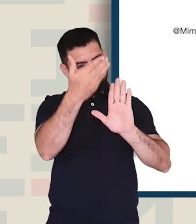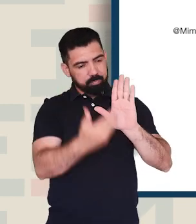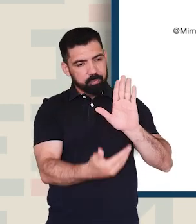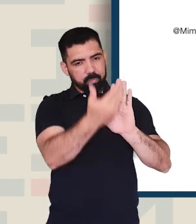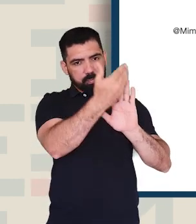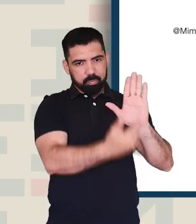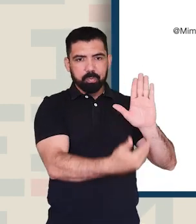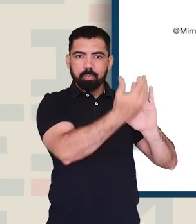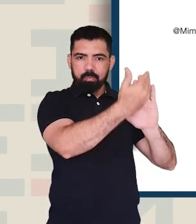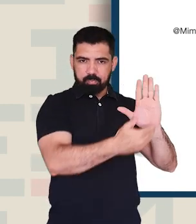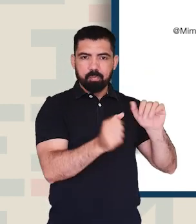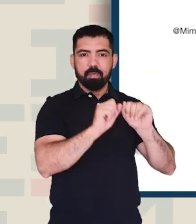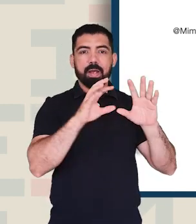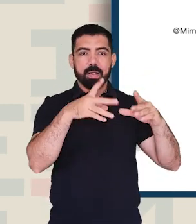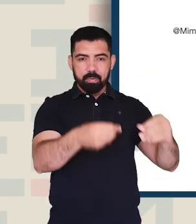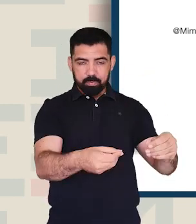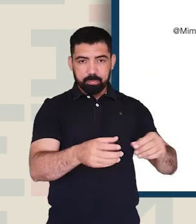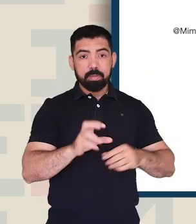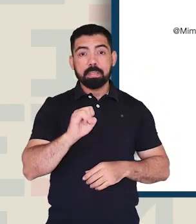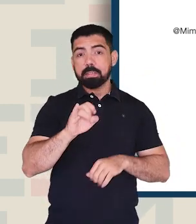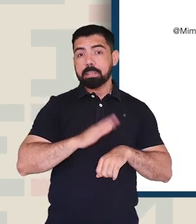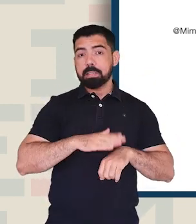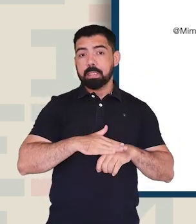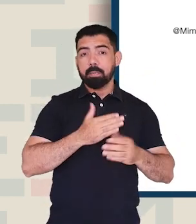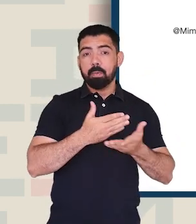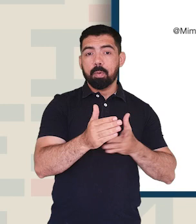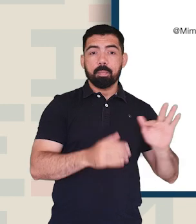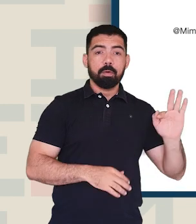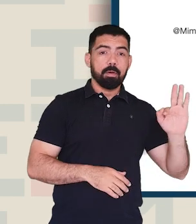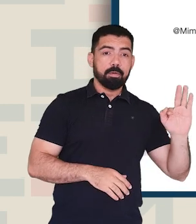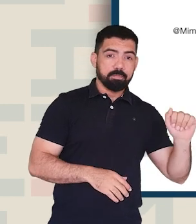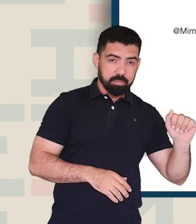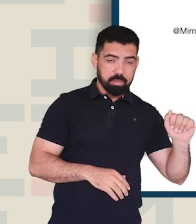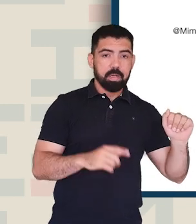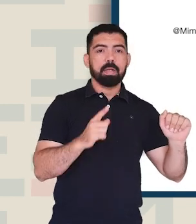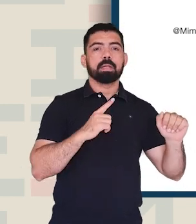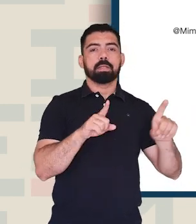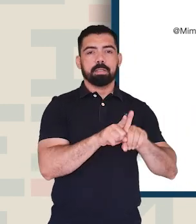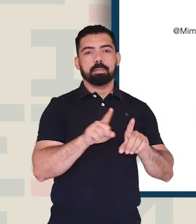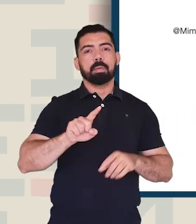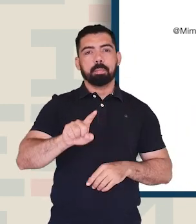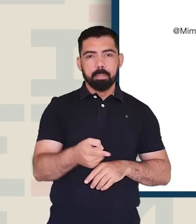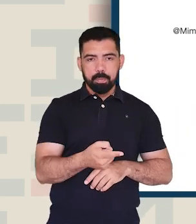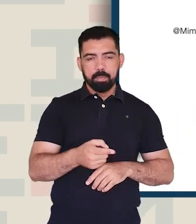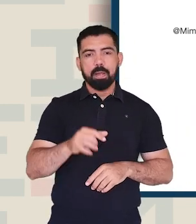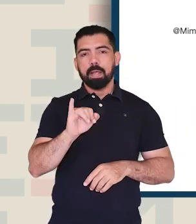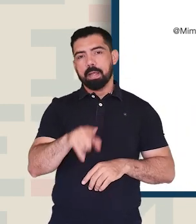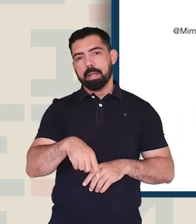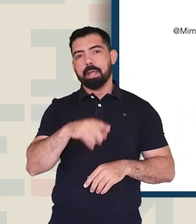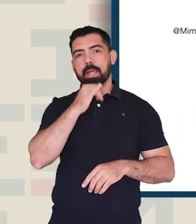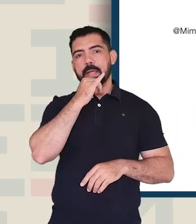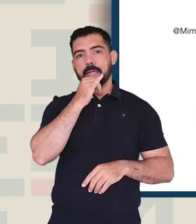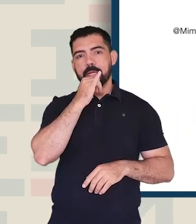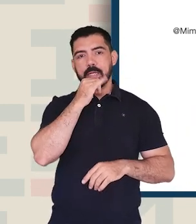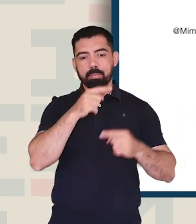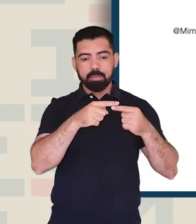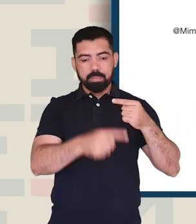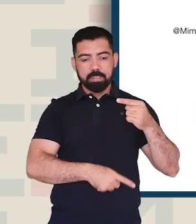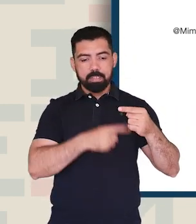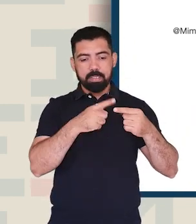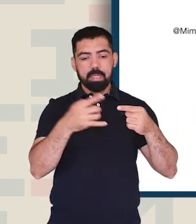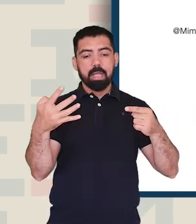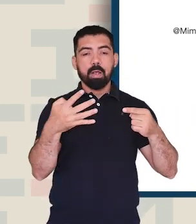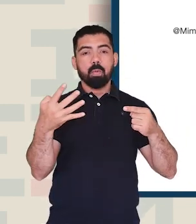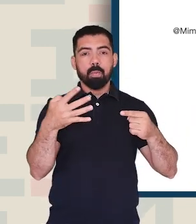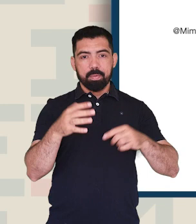e fazem todos aí, tá? Se eu partir do Fá, e agora vai aparecer os bemóis, né? Porque é o chamado ciclo das quartas. Ou